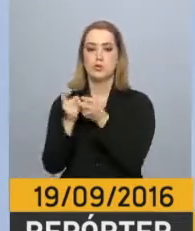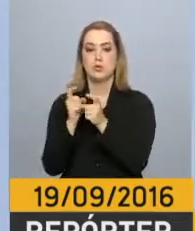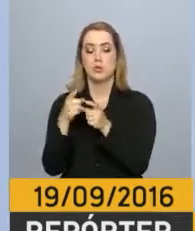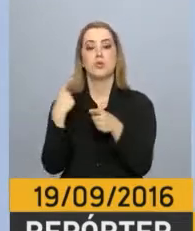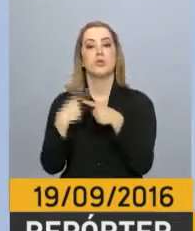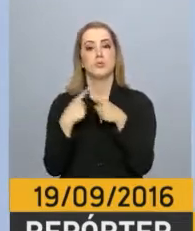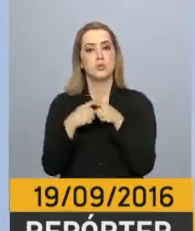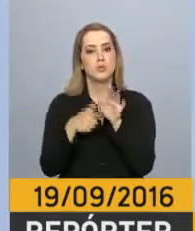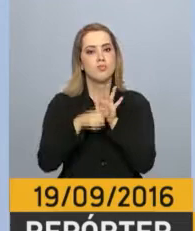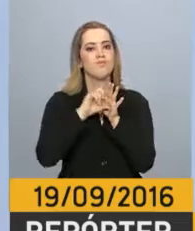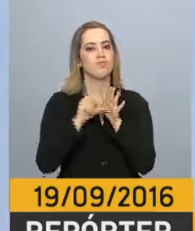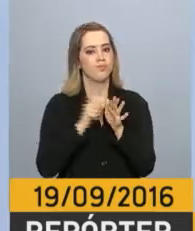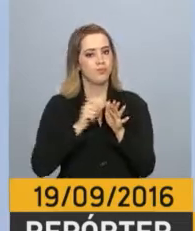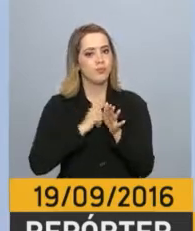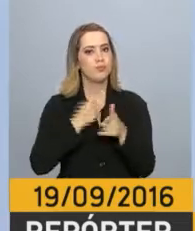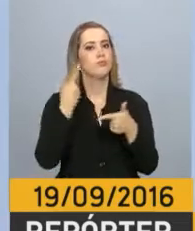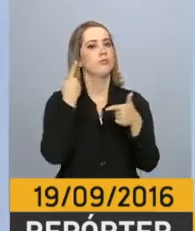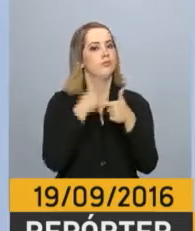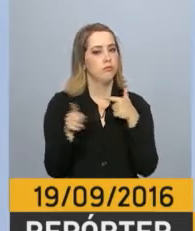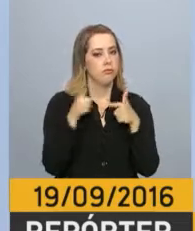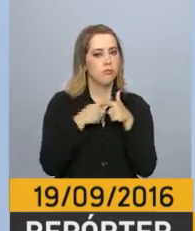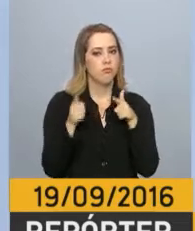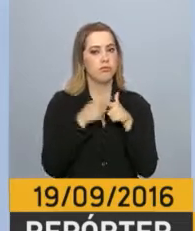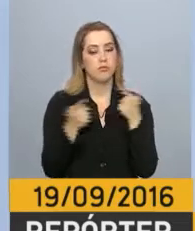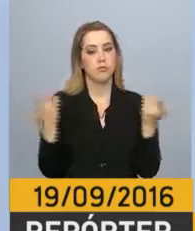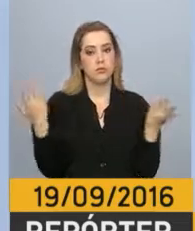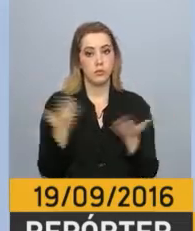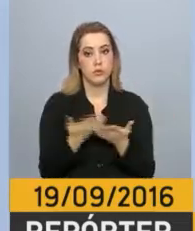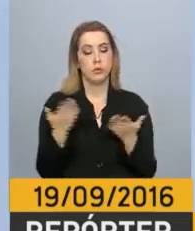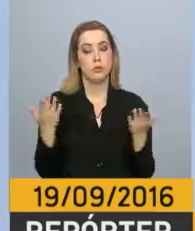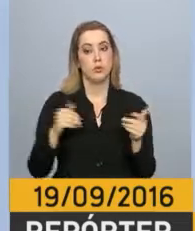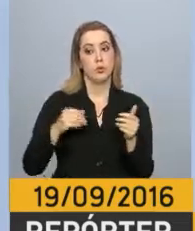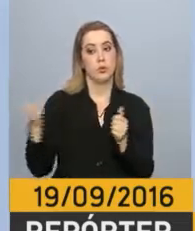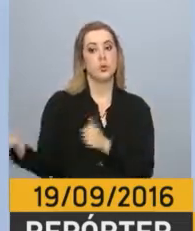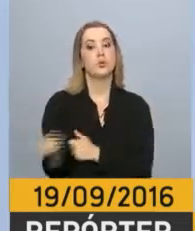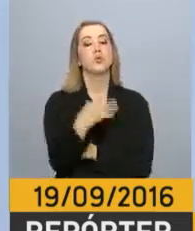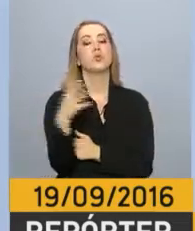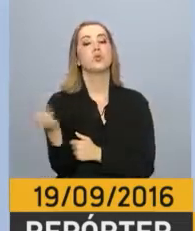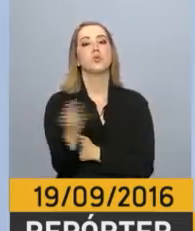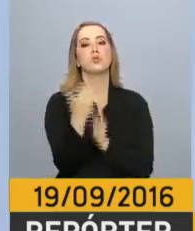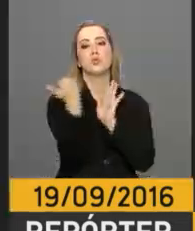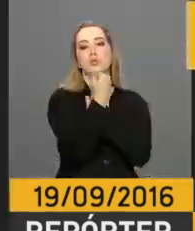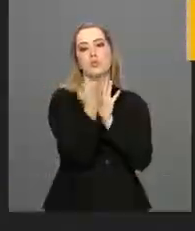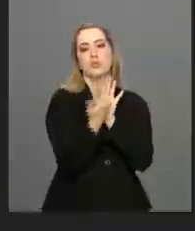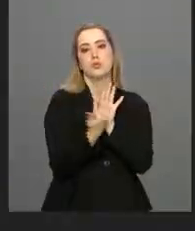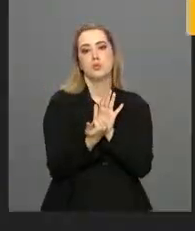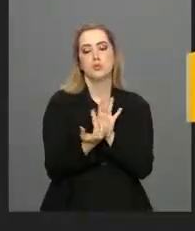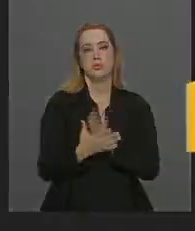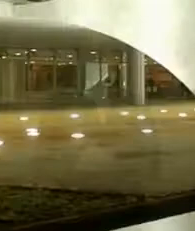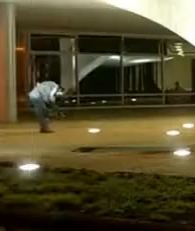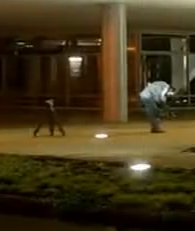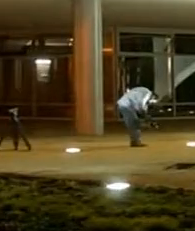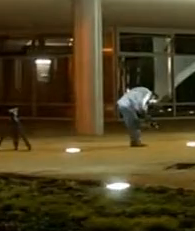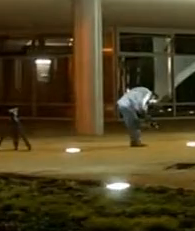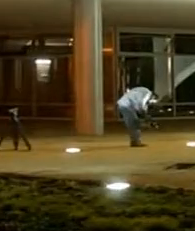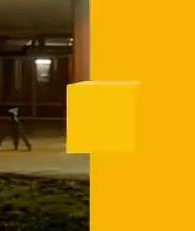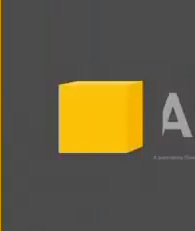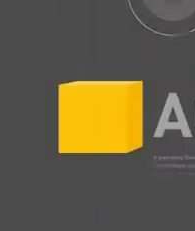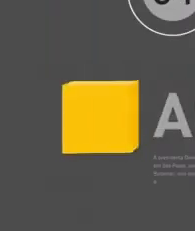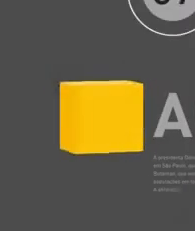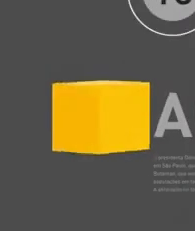problemas que foram gerados, para o novo modelo. O que é que mudou nesse plano de concessão?